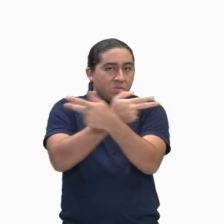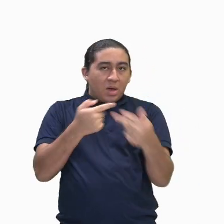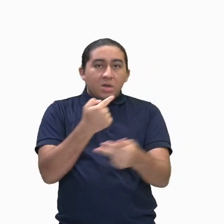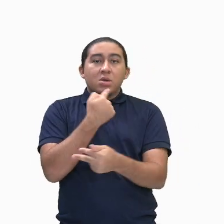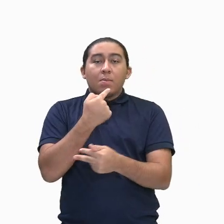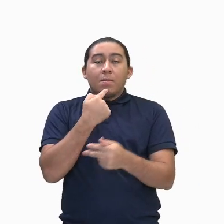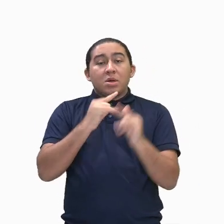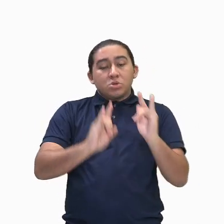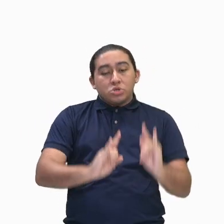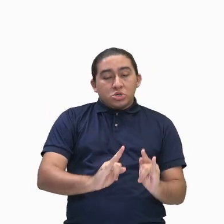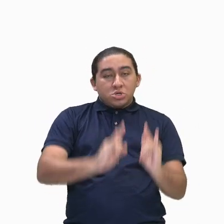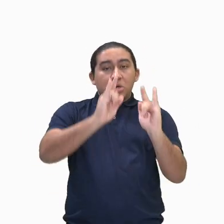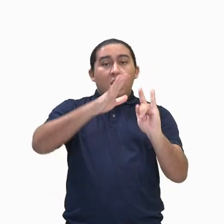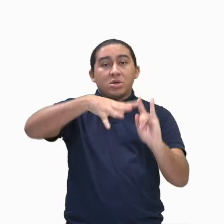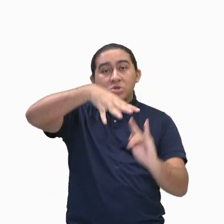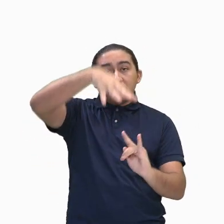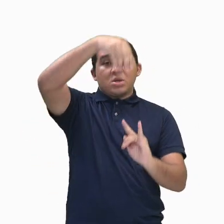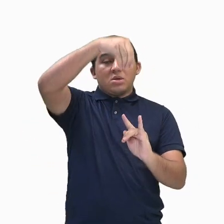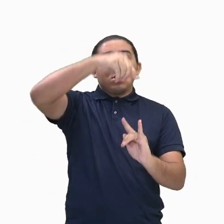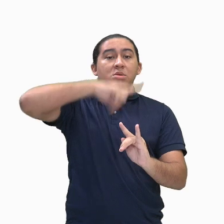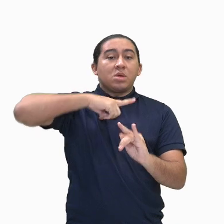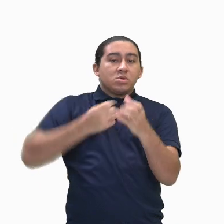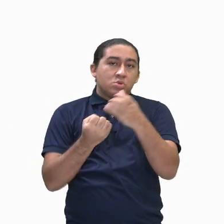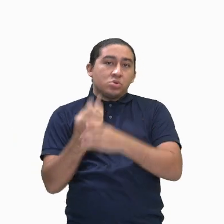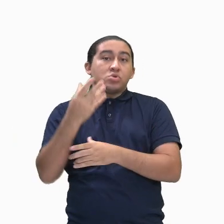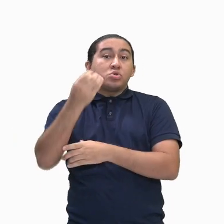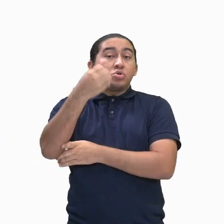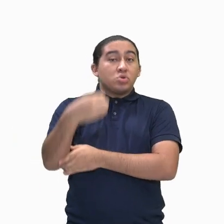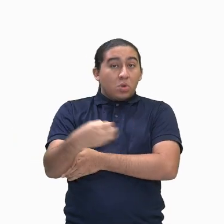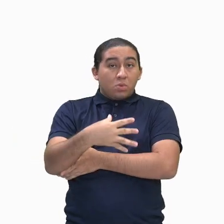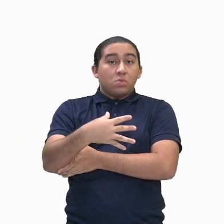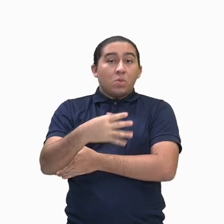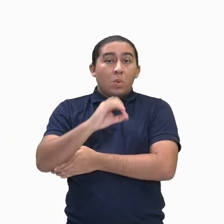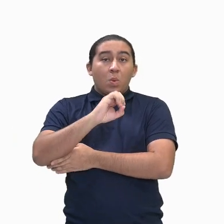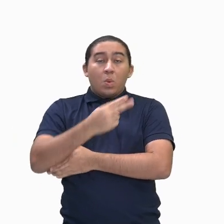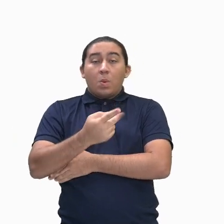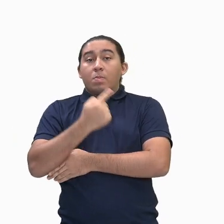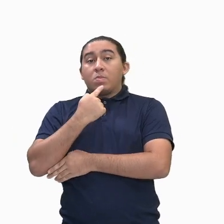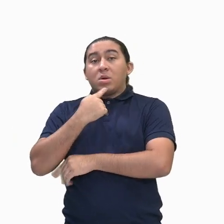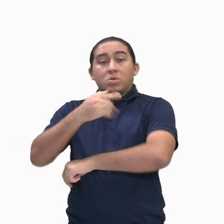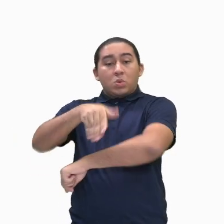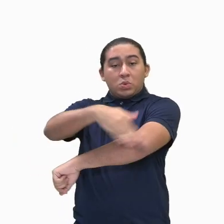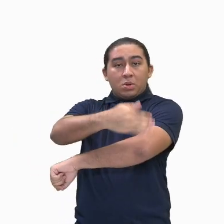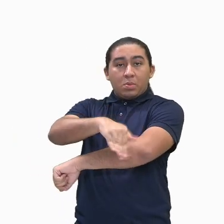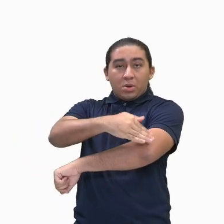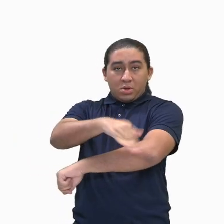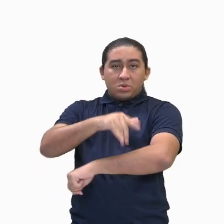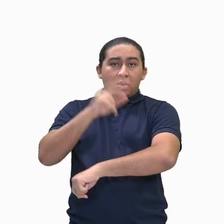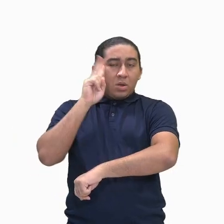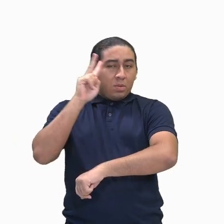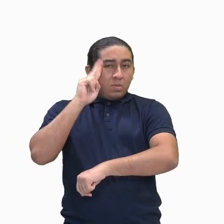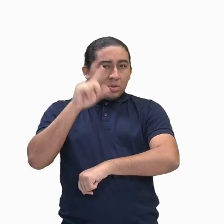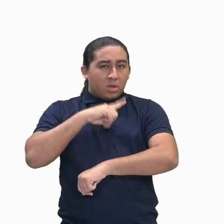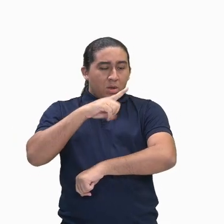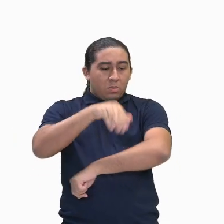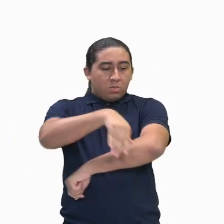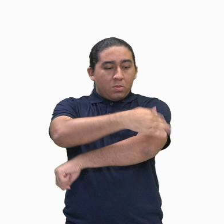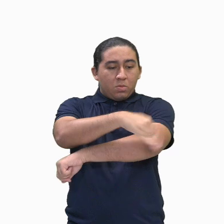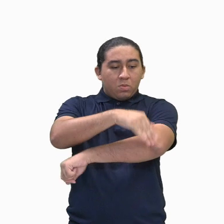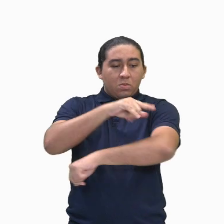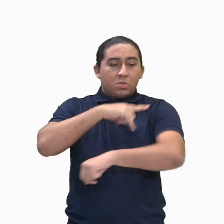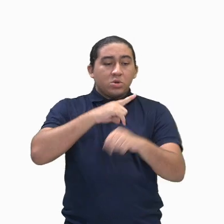mosteiros ou cruzamentos de rotas comerciais, que esses cruzamentos são aqueles pontos que eu falei para